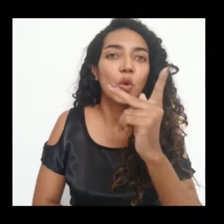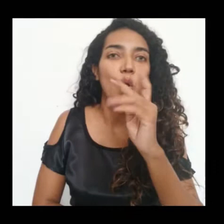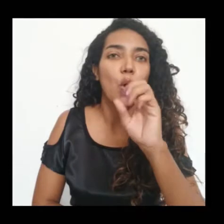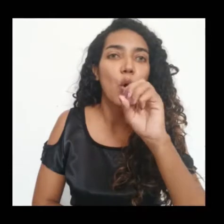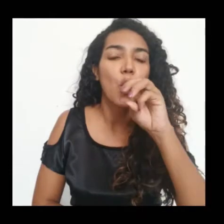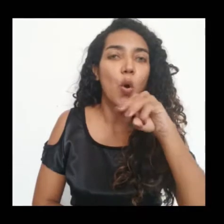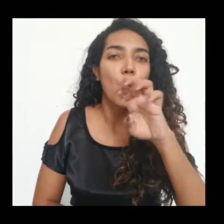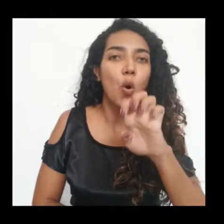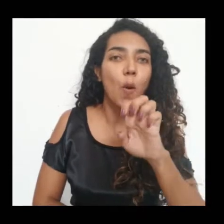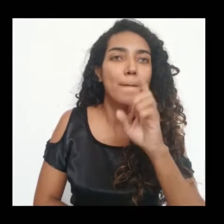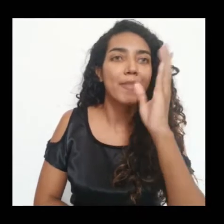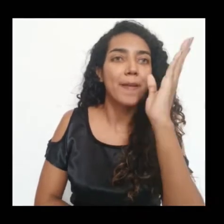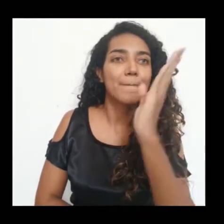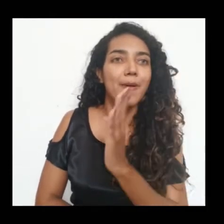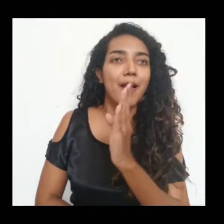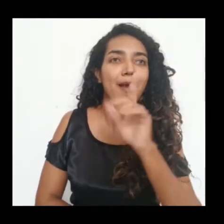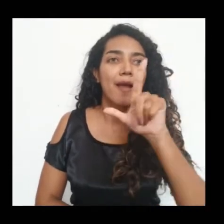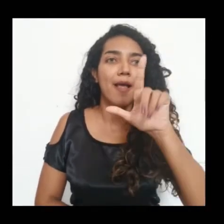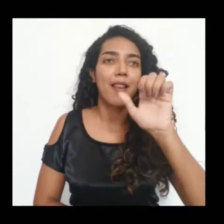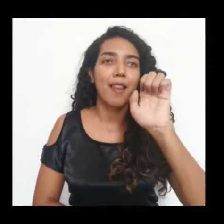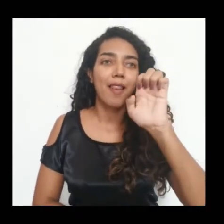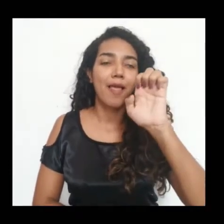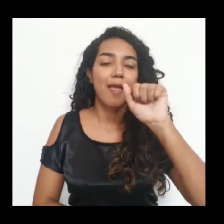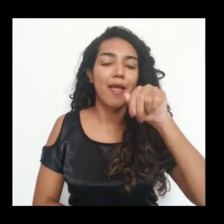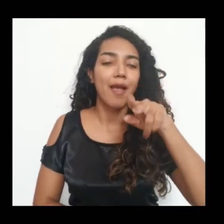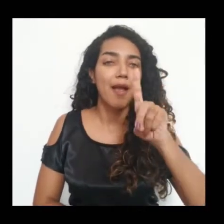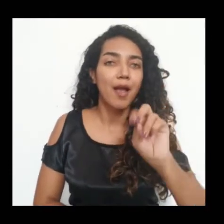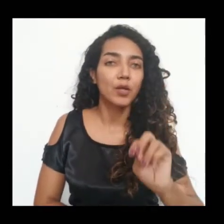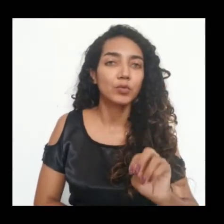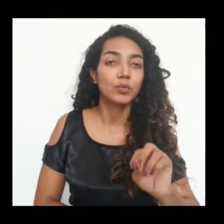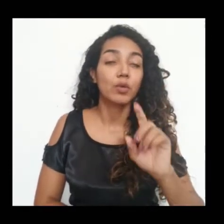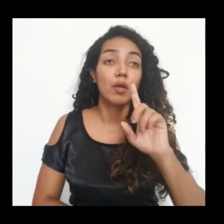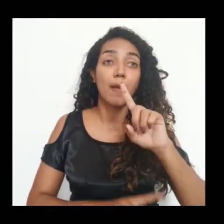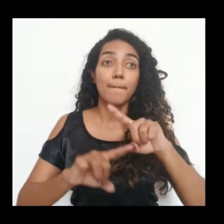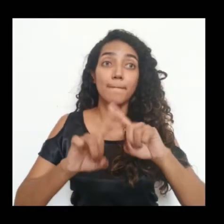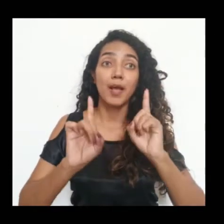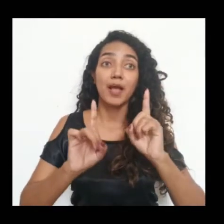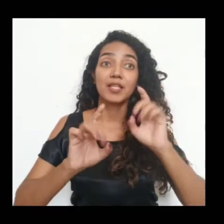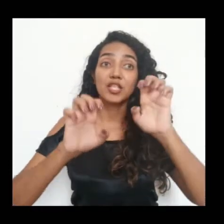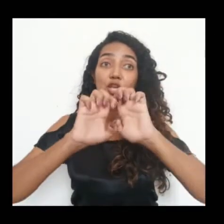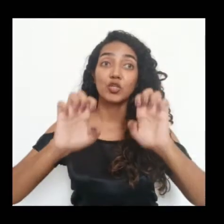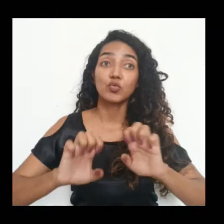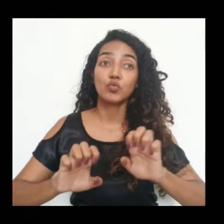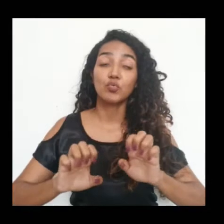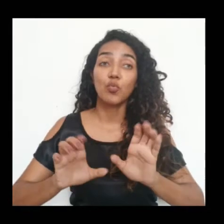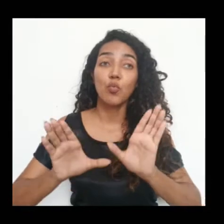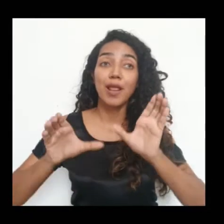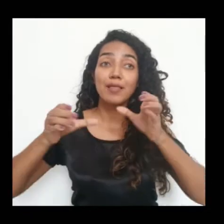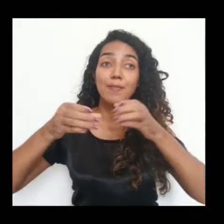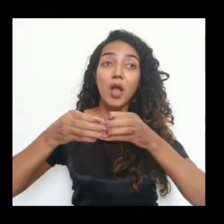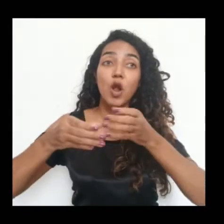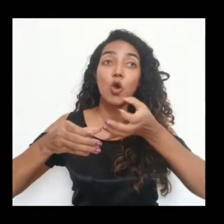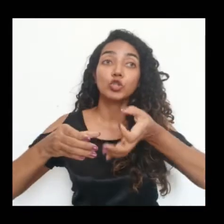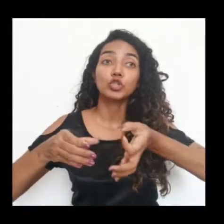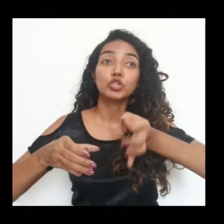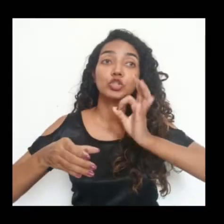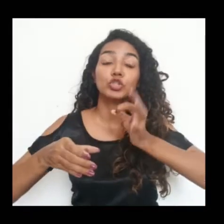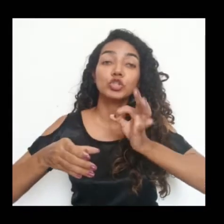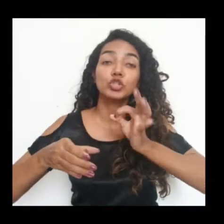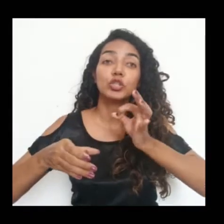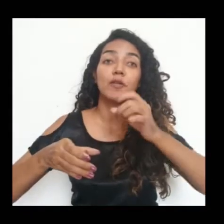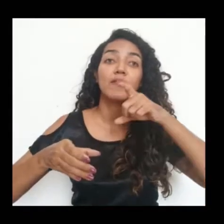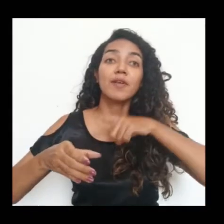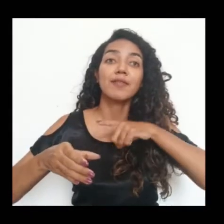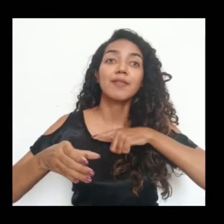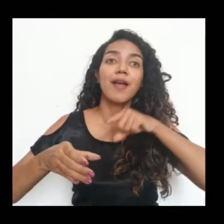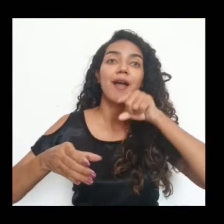aqui, porém, a estrutura de pacotes do Java vai ser definida a partir desse local onde meu projeto